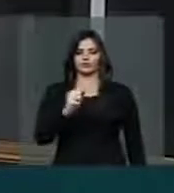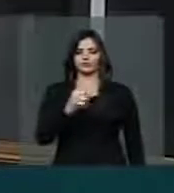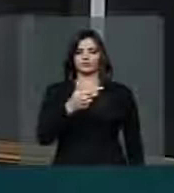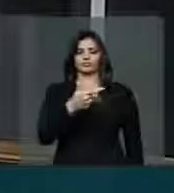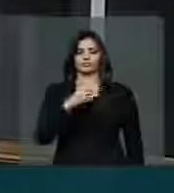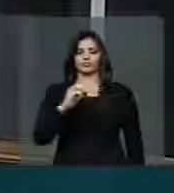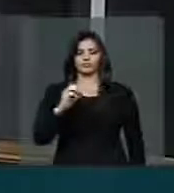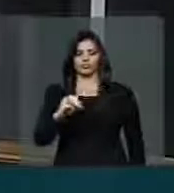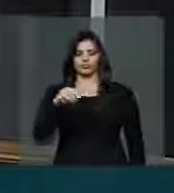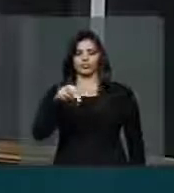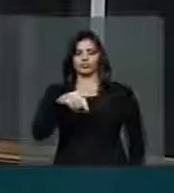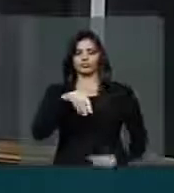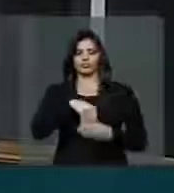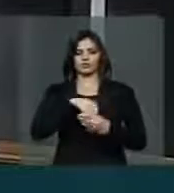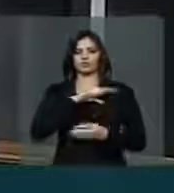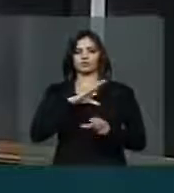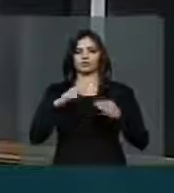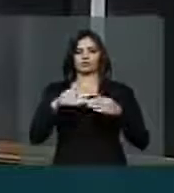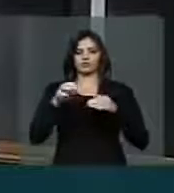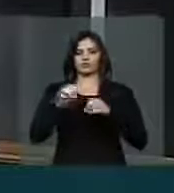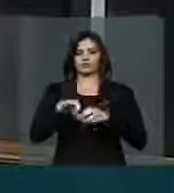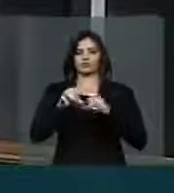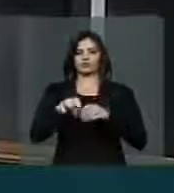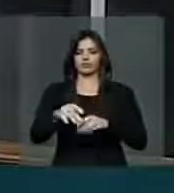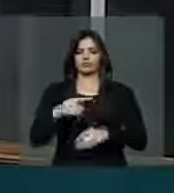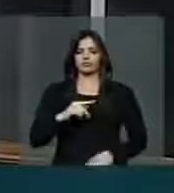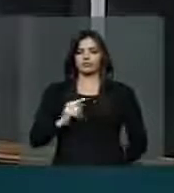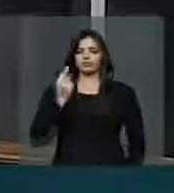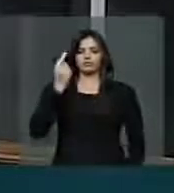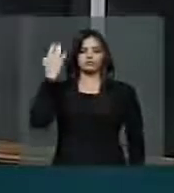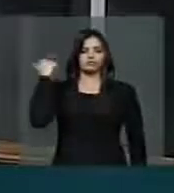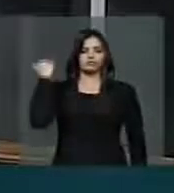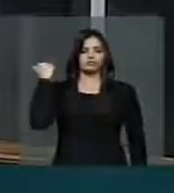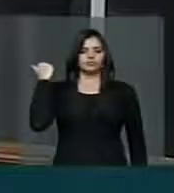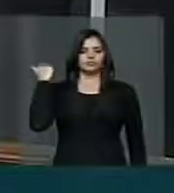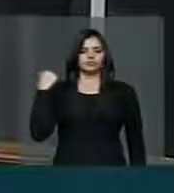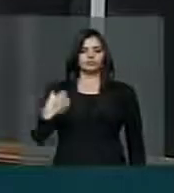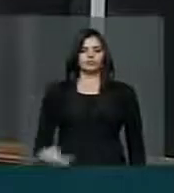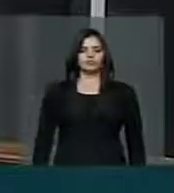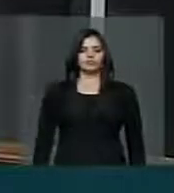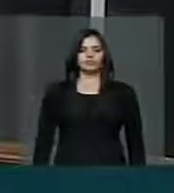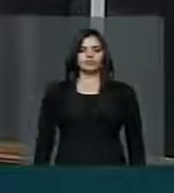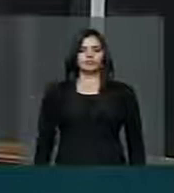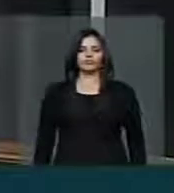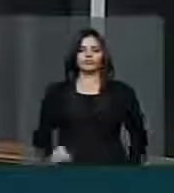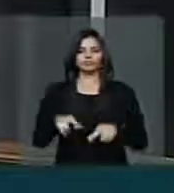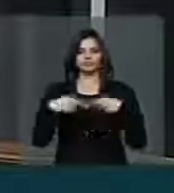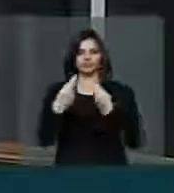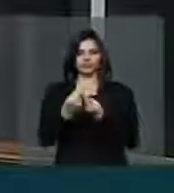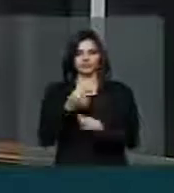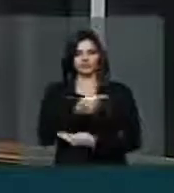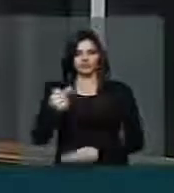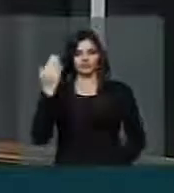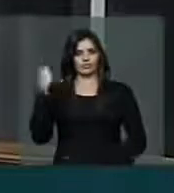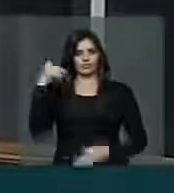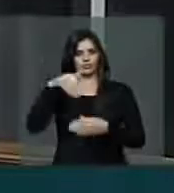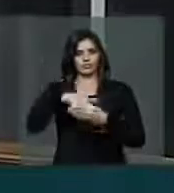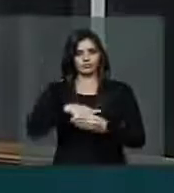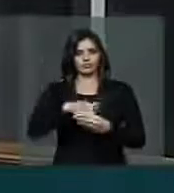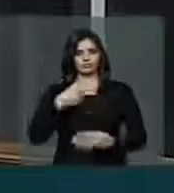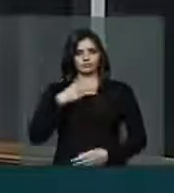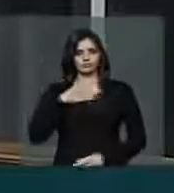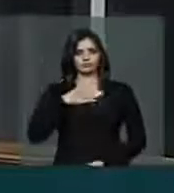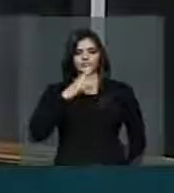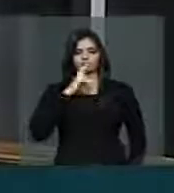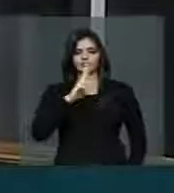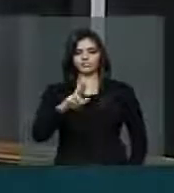3.688/2000 na Comissão de Educação. Em nossa última reunião, na semana passada, a votação, meu parecer,